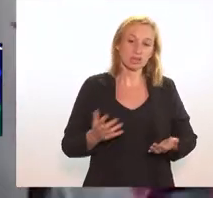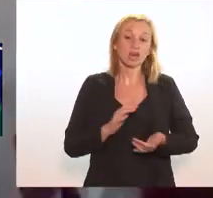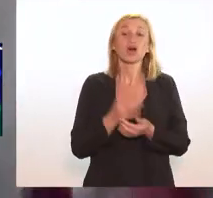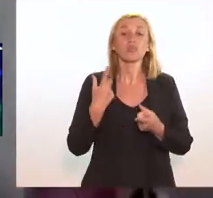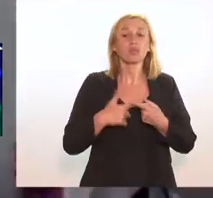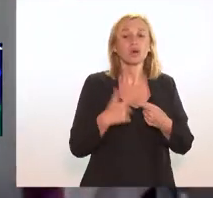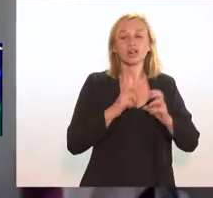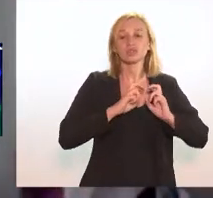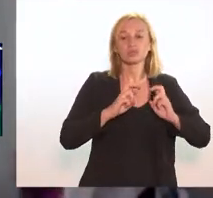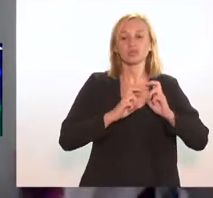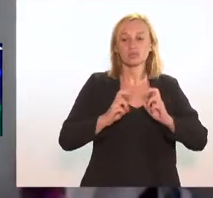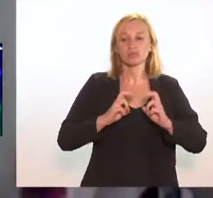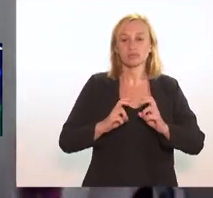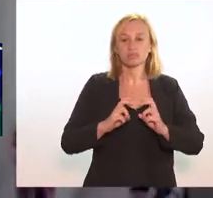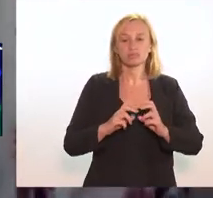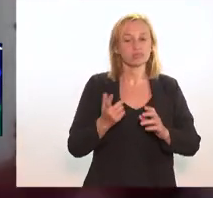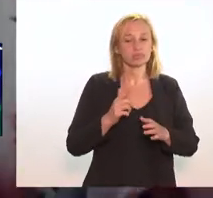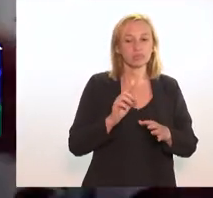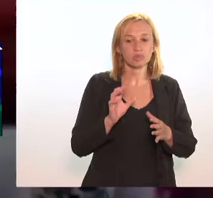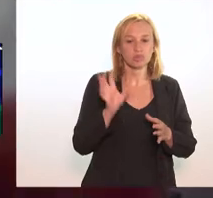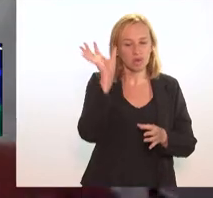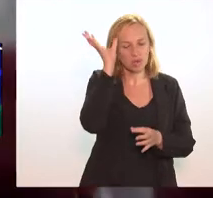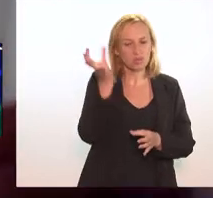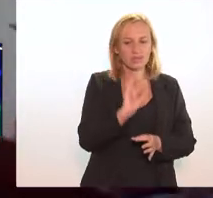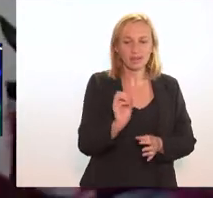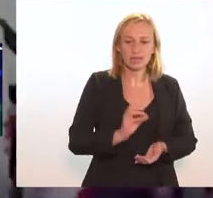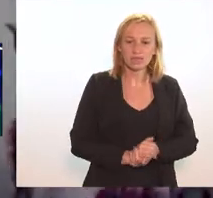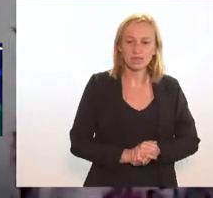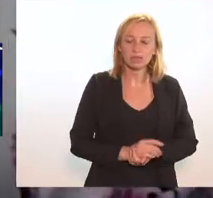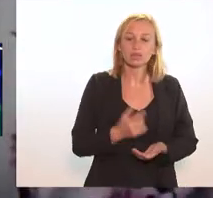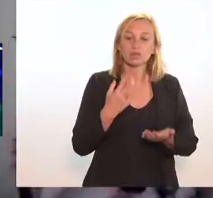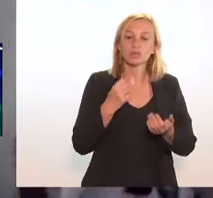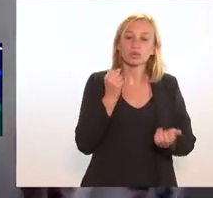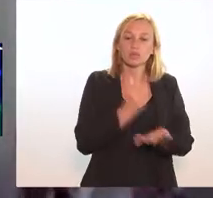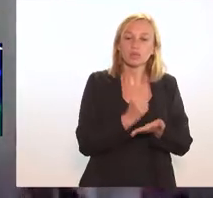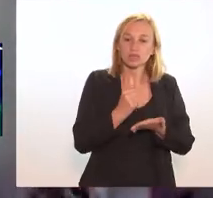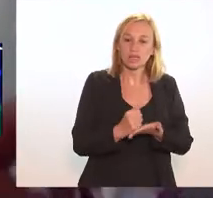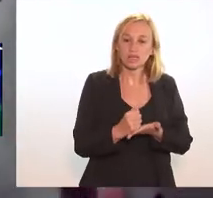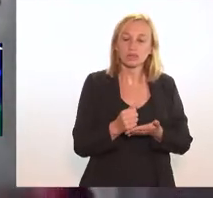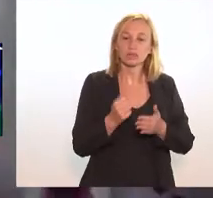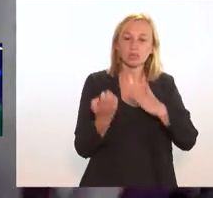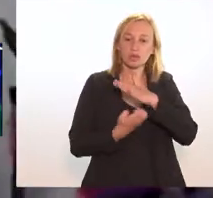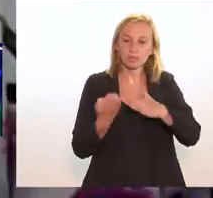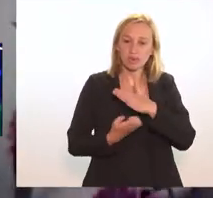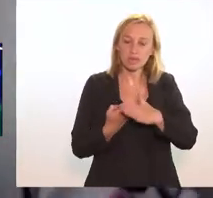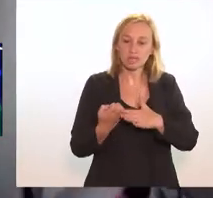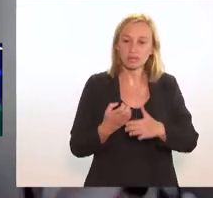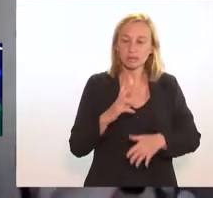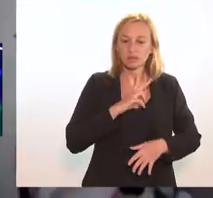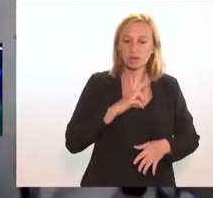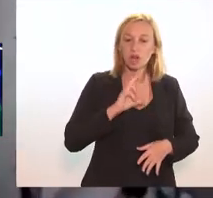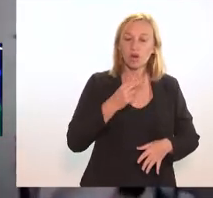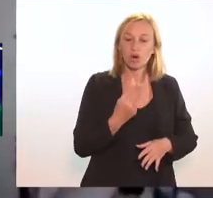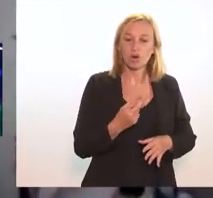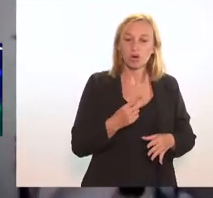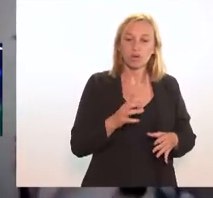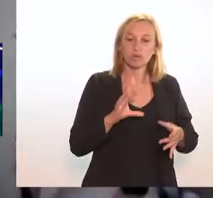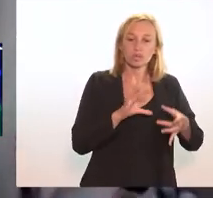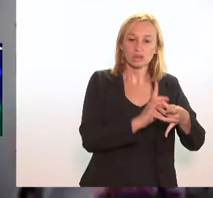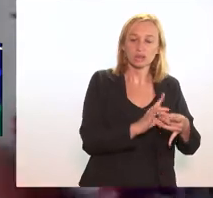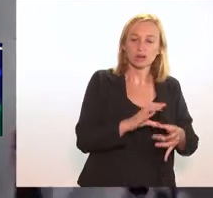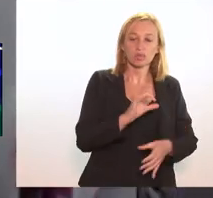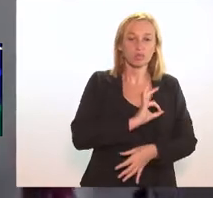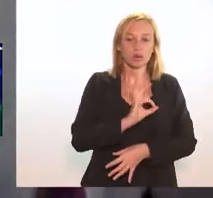a Supervia não resolve essa situação? Por que ela não contrata uma empresa privada ou faz um convênio com a Polícia Militar, com o